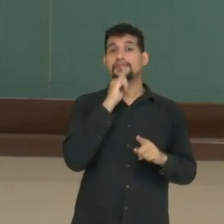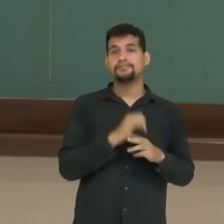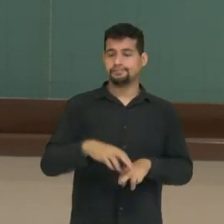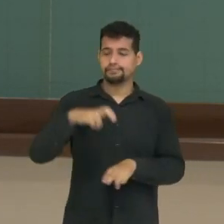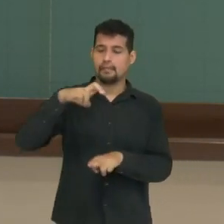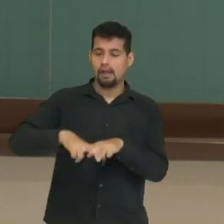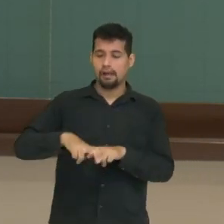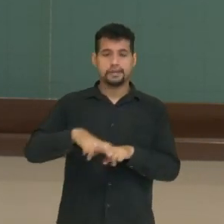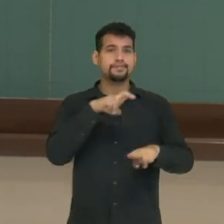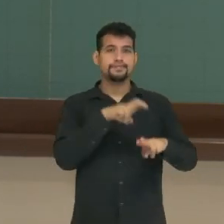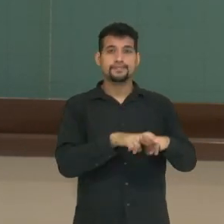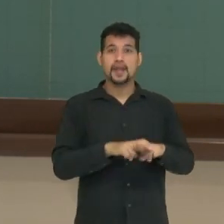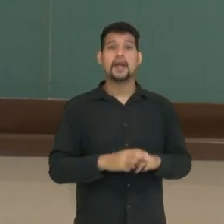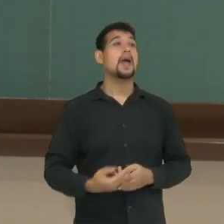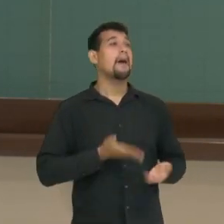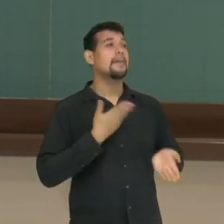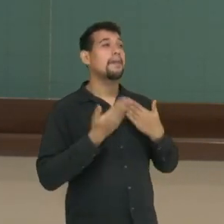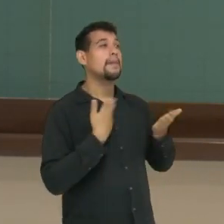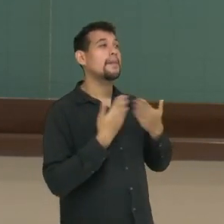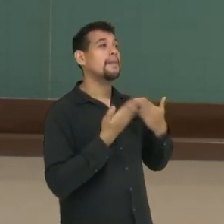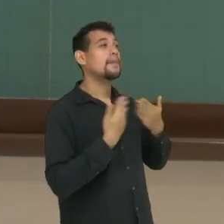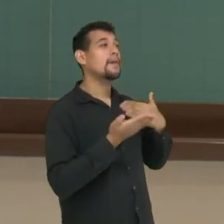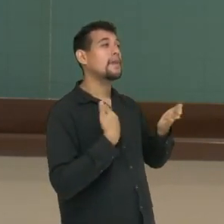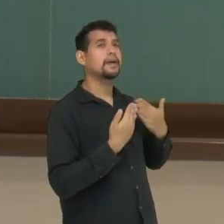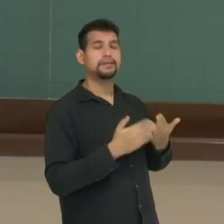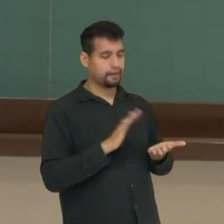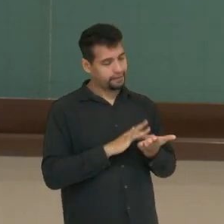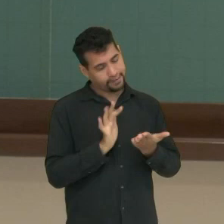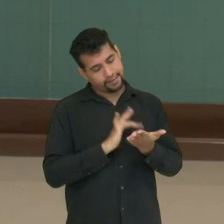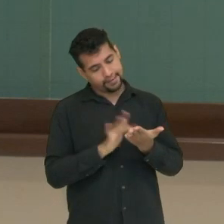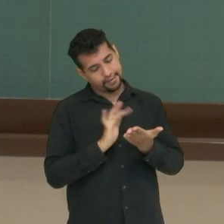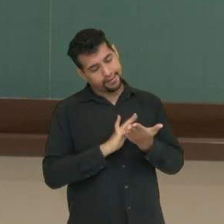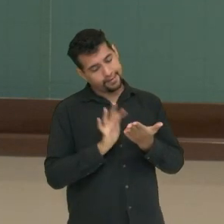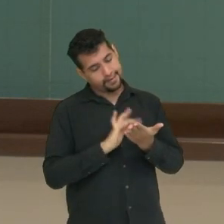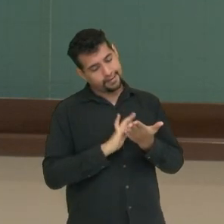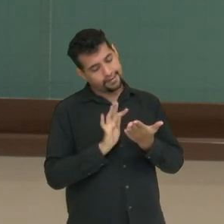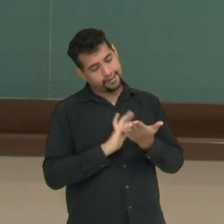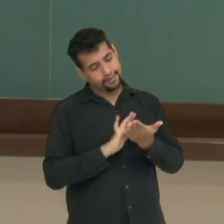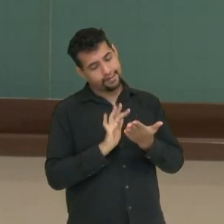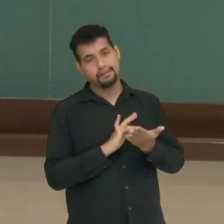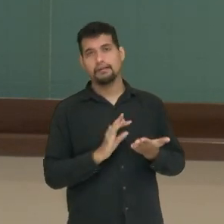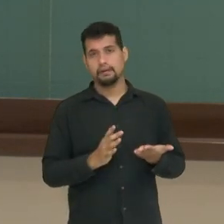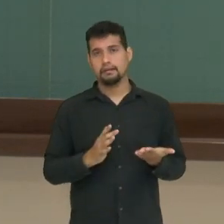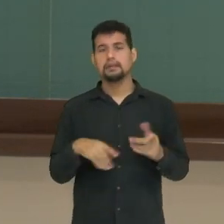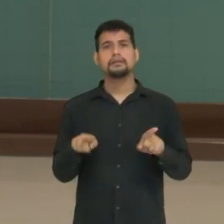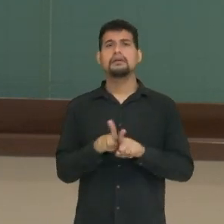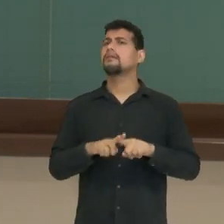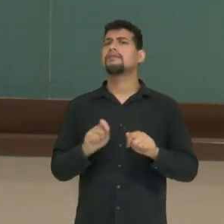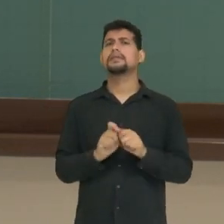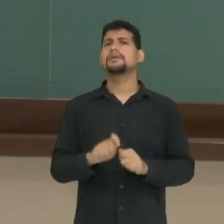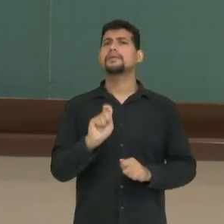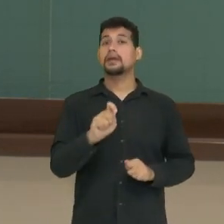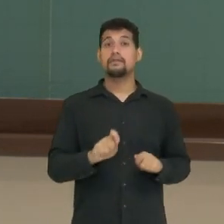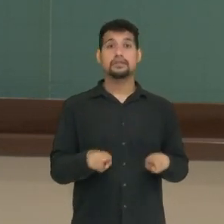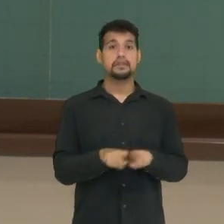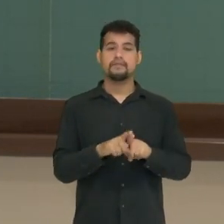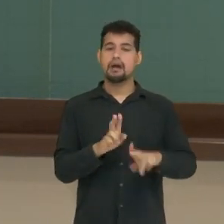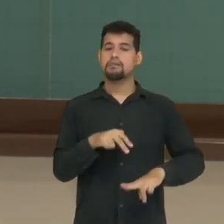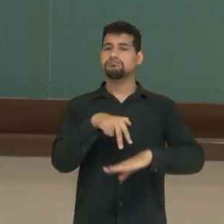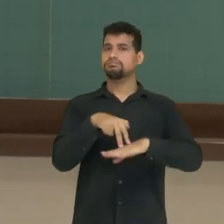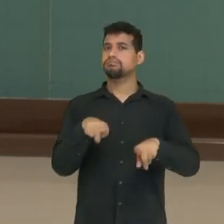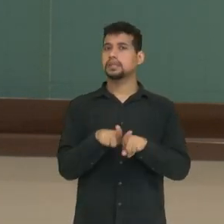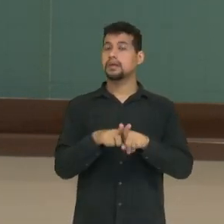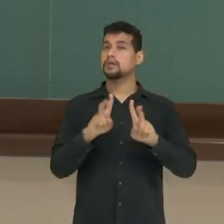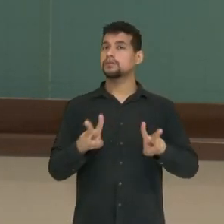de conversar com quem está ali, a pessoa fica o tempo todo no celular. Então, o que você vai fazer agora? Você vai assumir uma posição